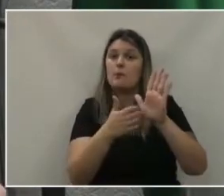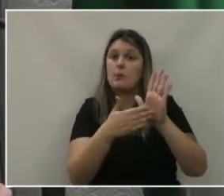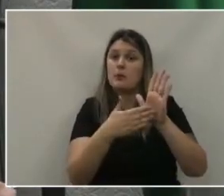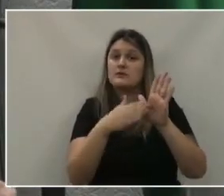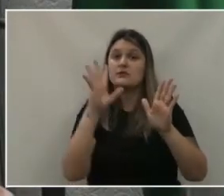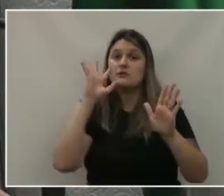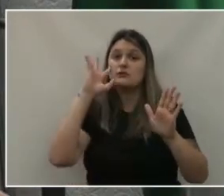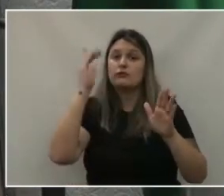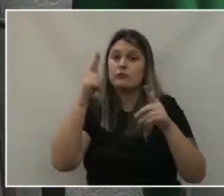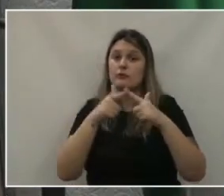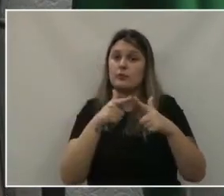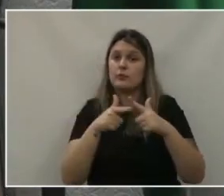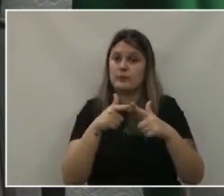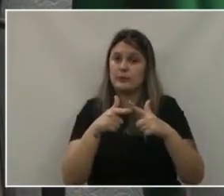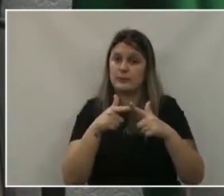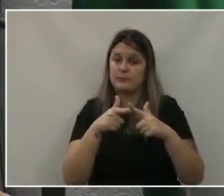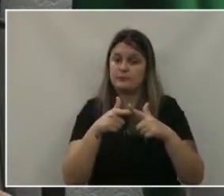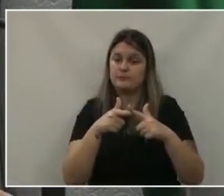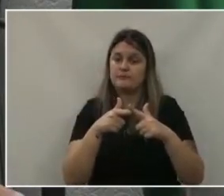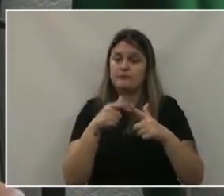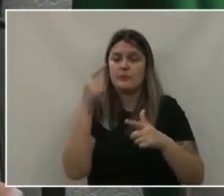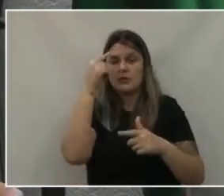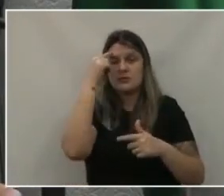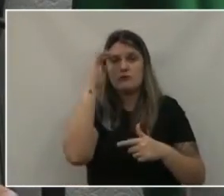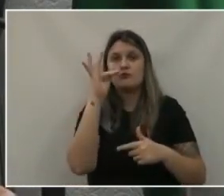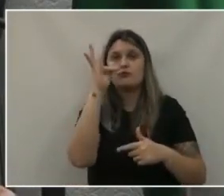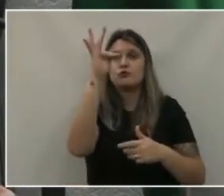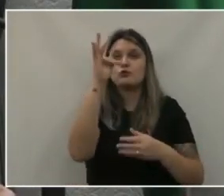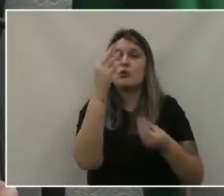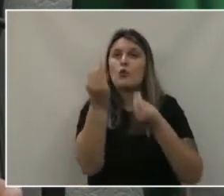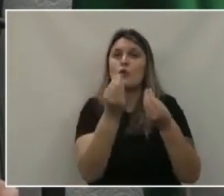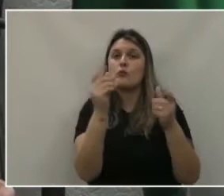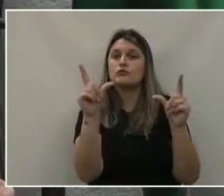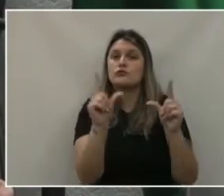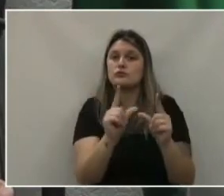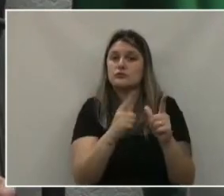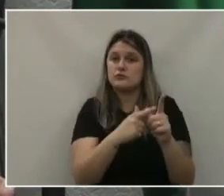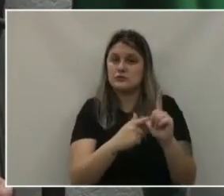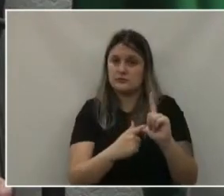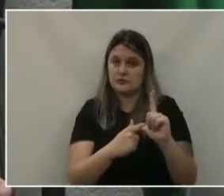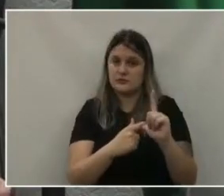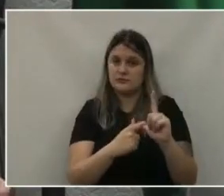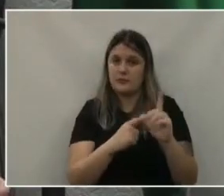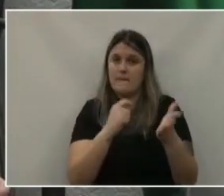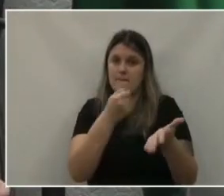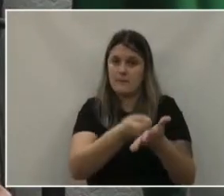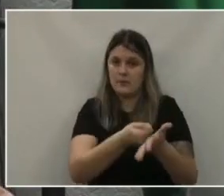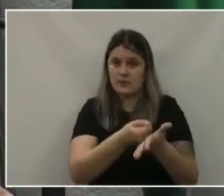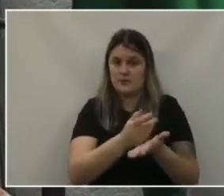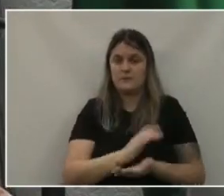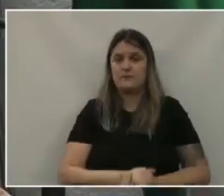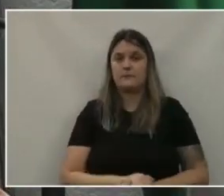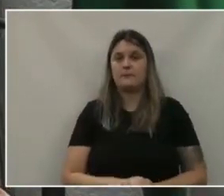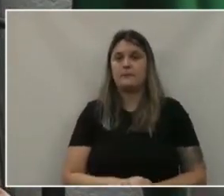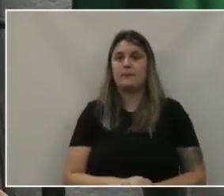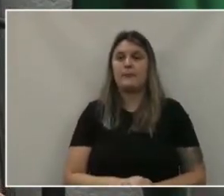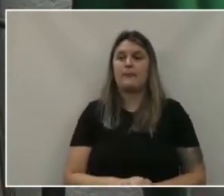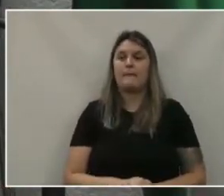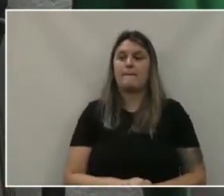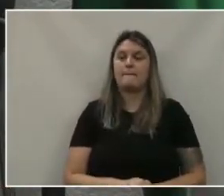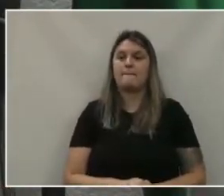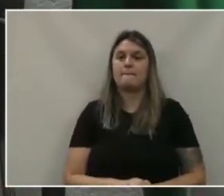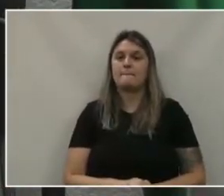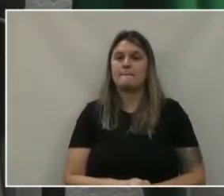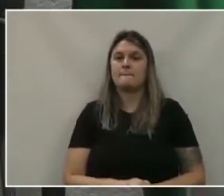situações concretas para que nós possamos, juntos, traçar aí as melhores alternativas para esse grande problema.